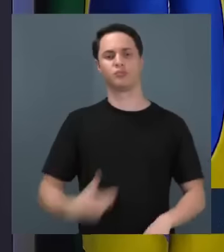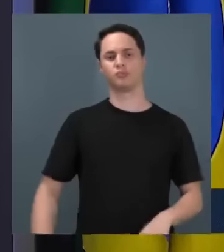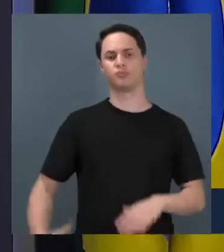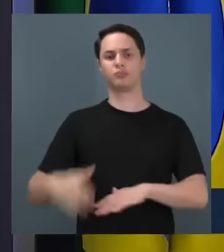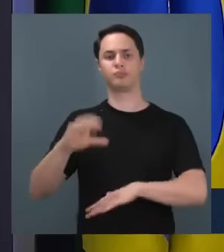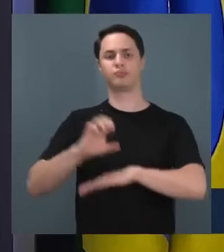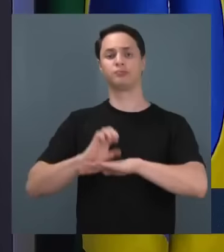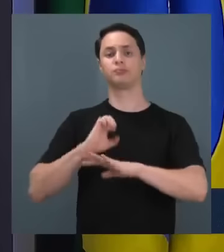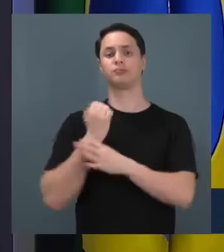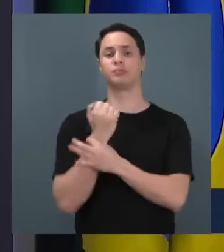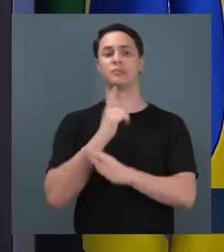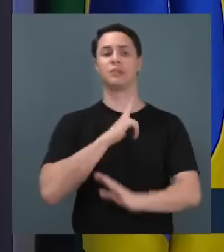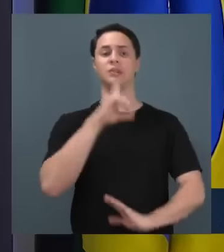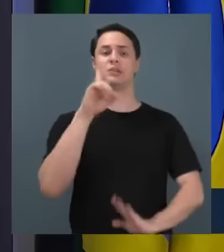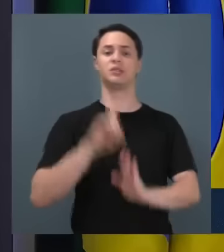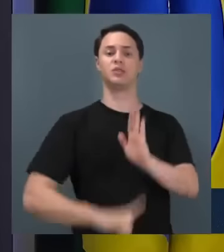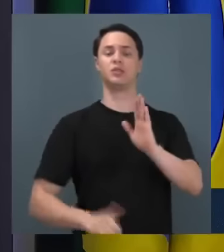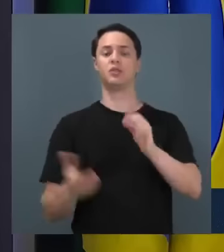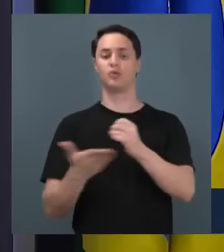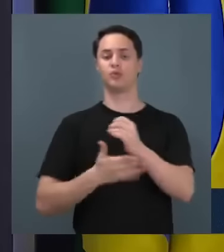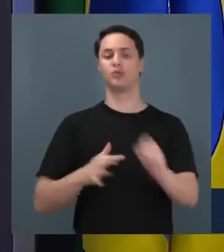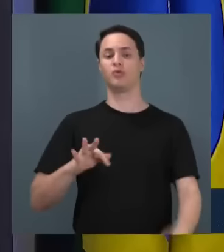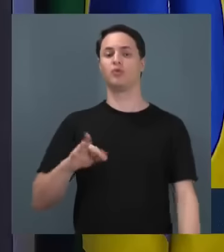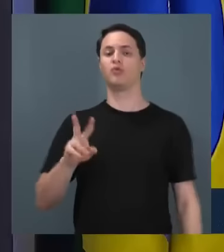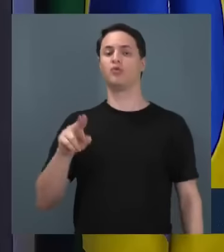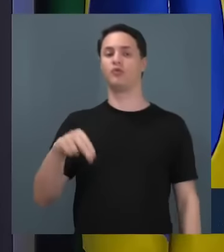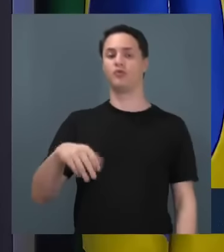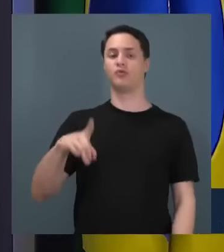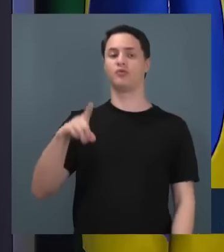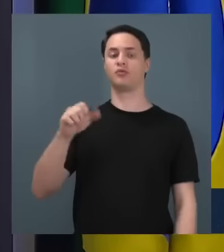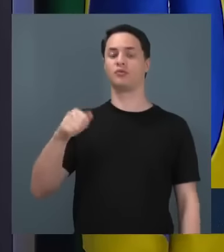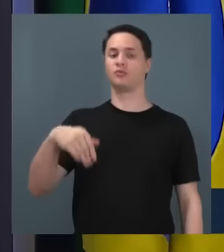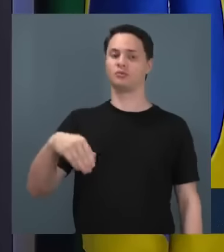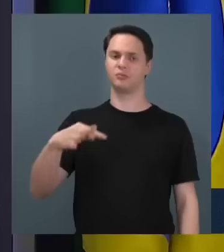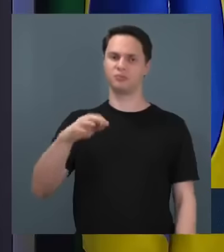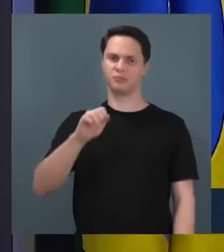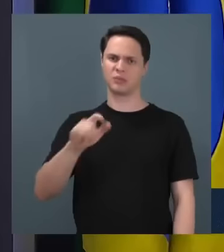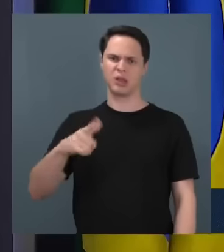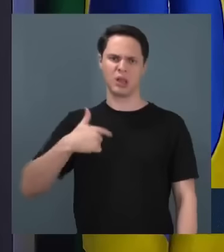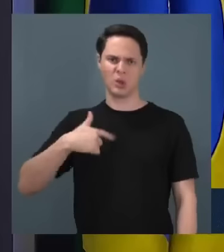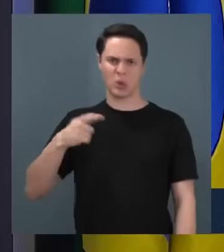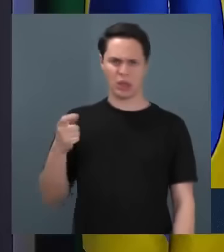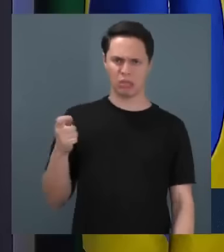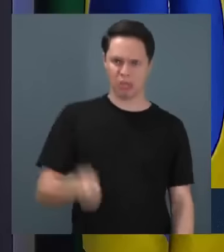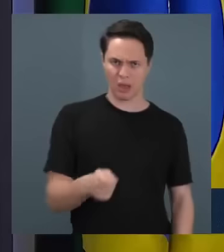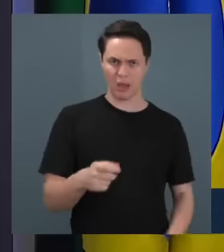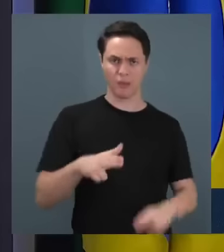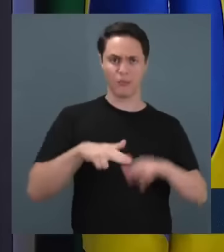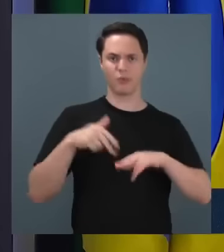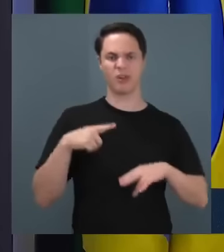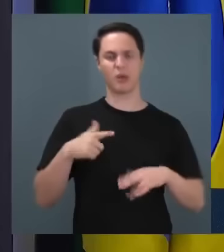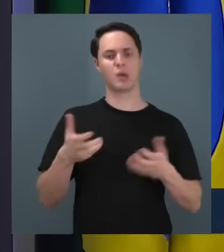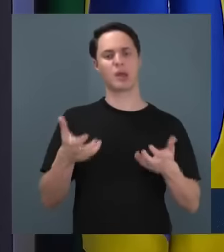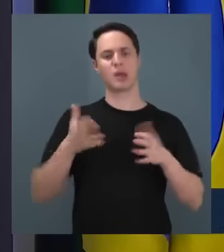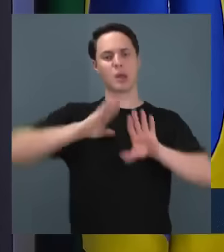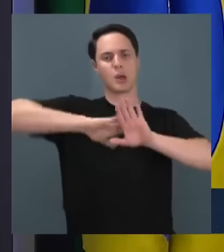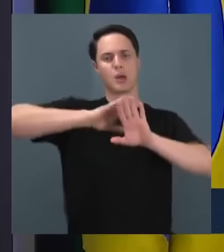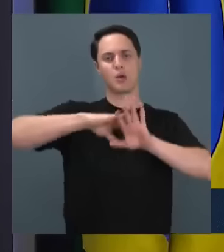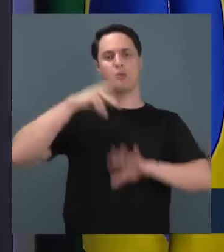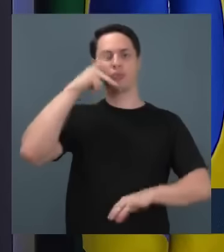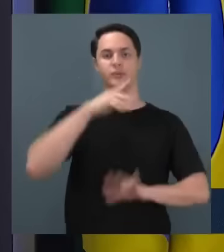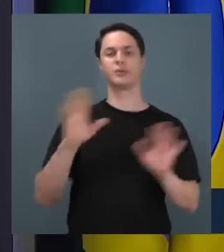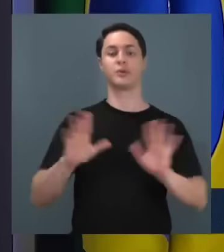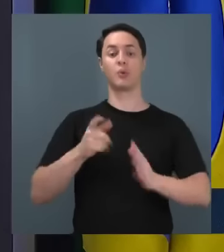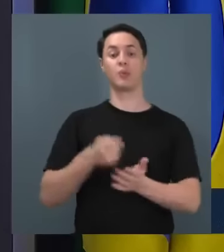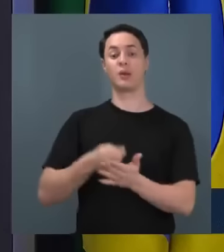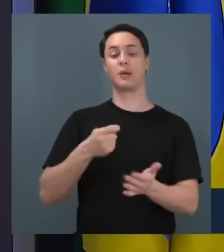garantir direitos fundamentais. Não tomei essa decisão por impulso ou por motivação política. Tomei por dever moral